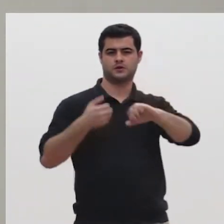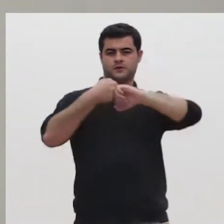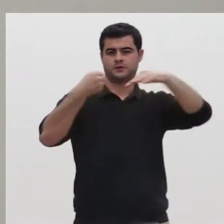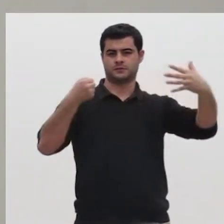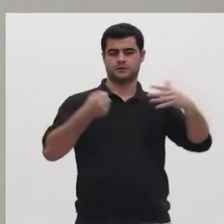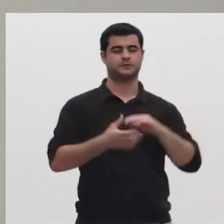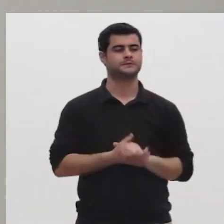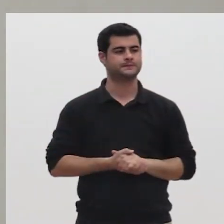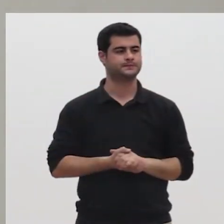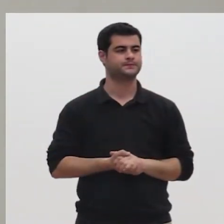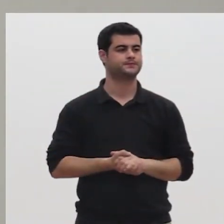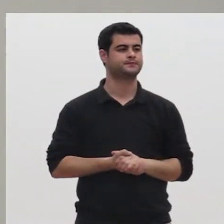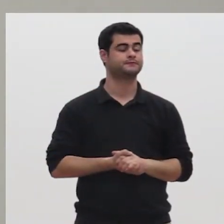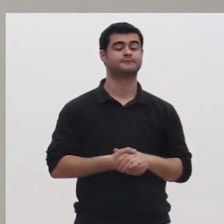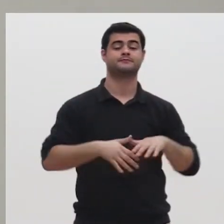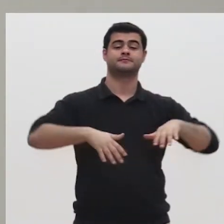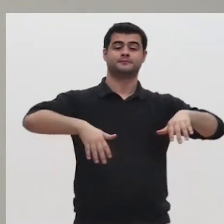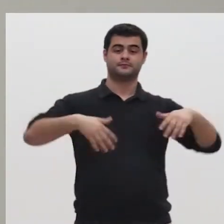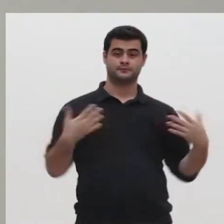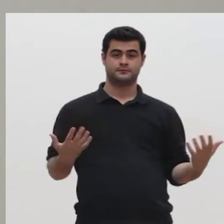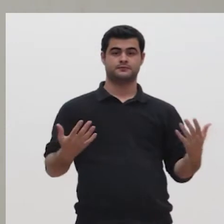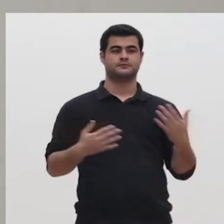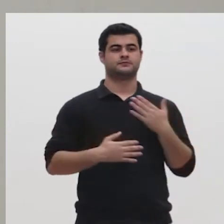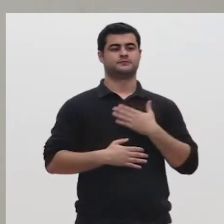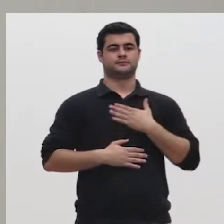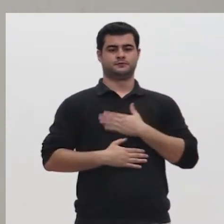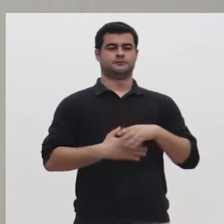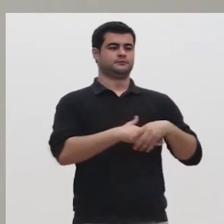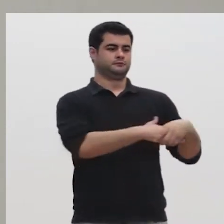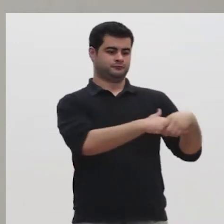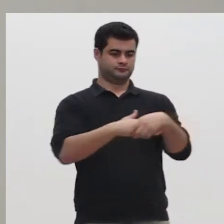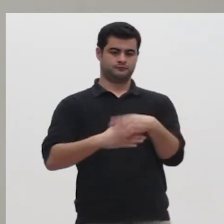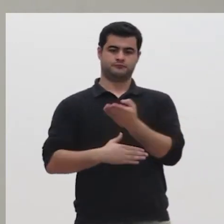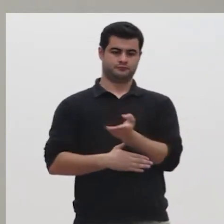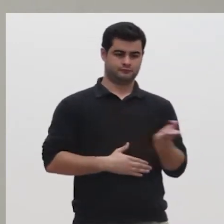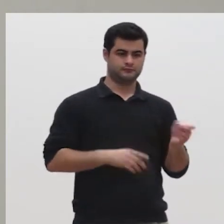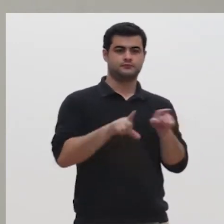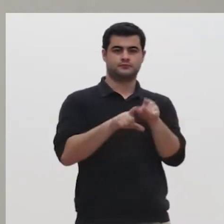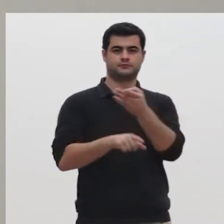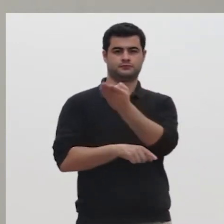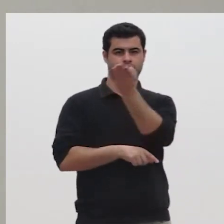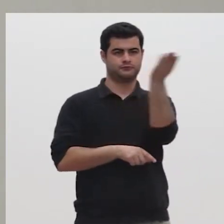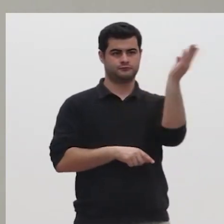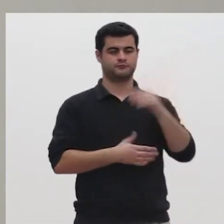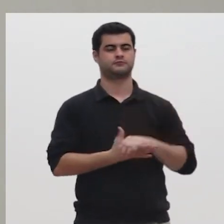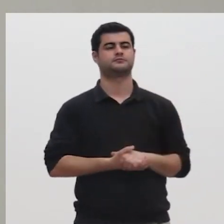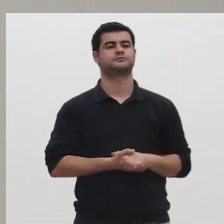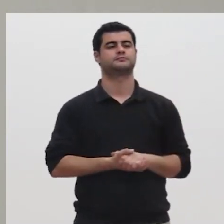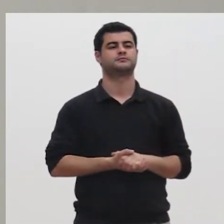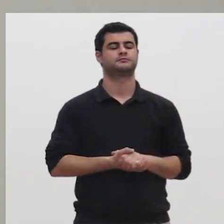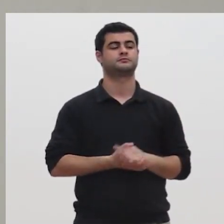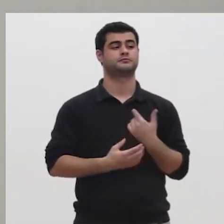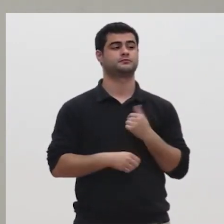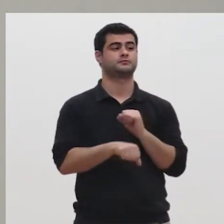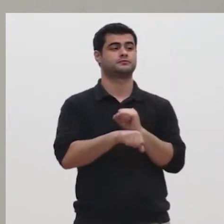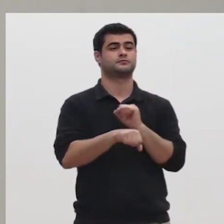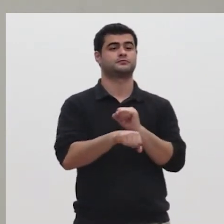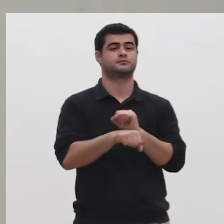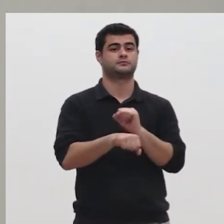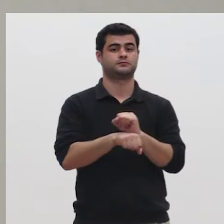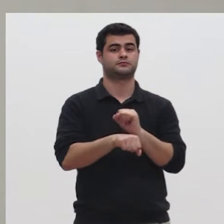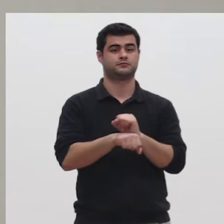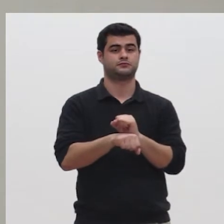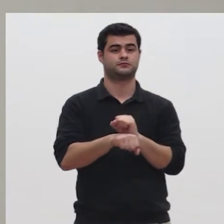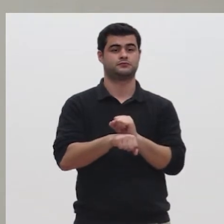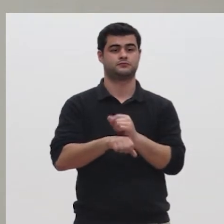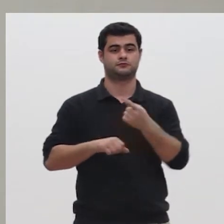Então, eu quero só, mais uma vez, saudar os candidatos e a todos que estão aqui, dizendo que aguardamos que essa mobilização